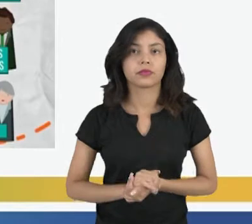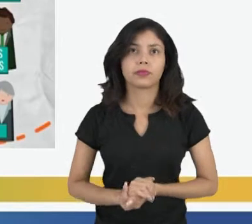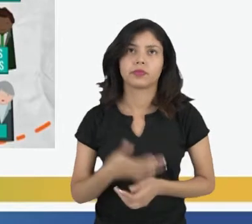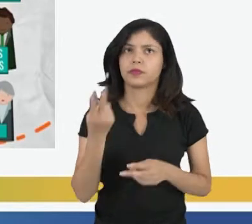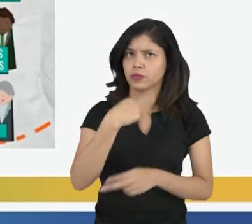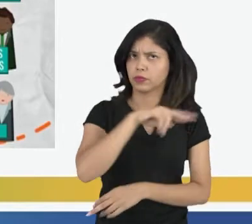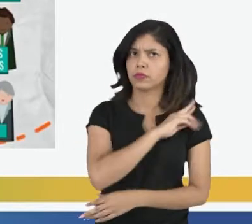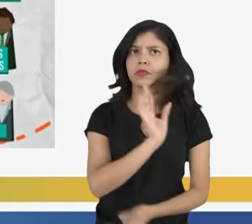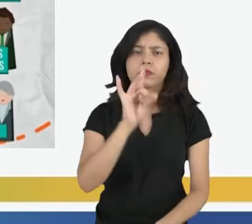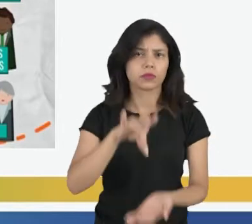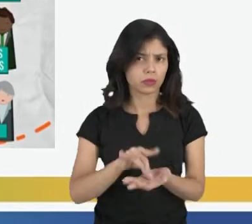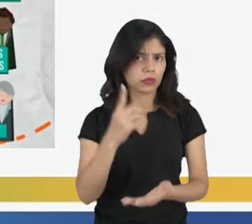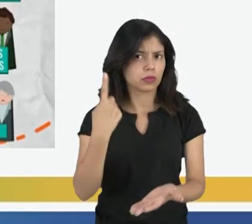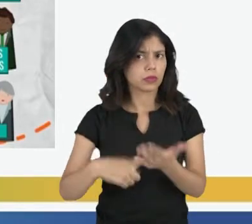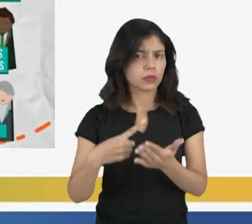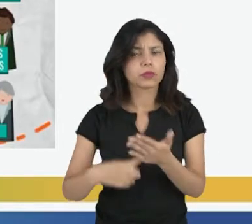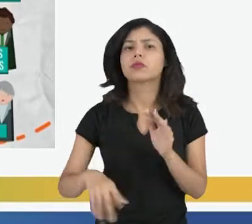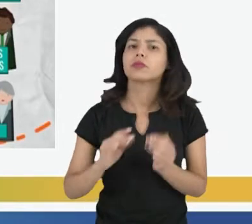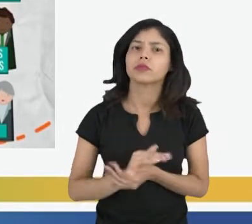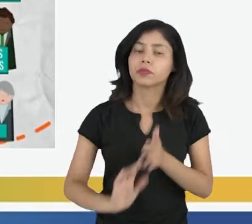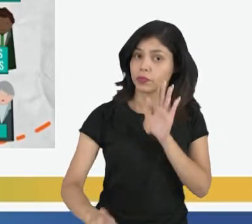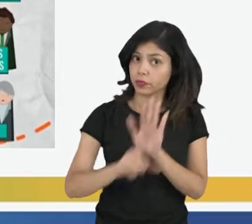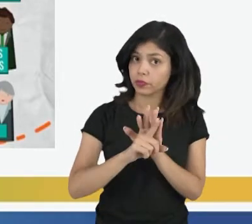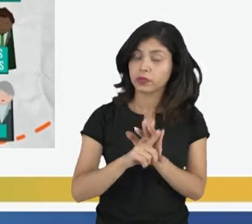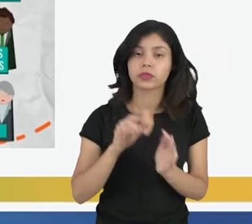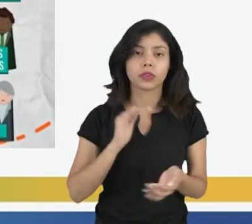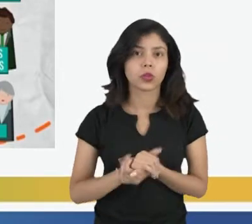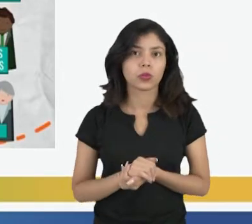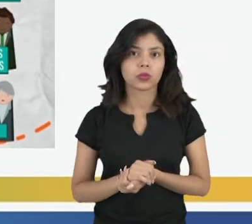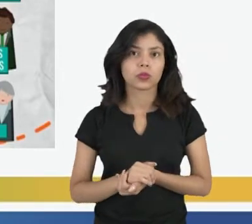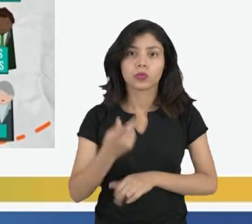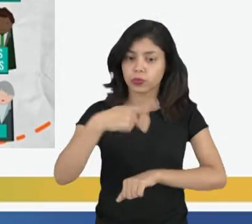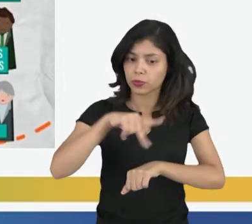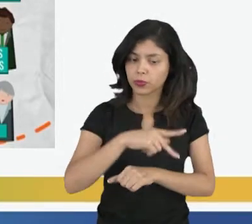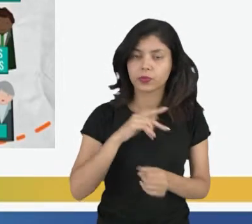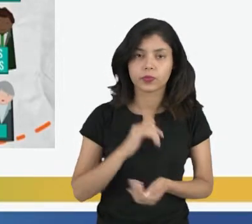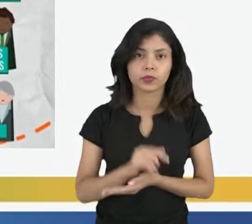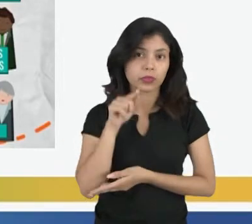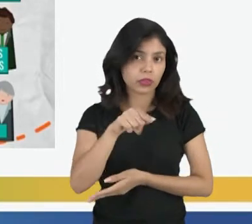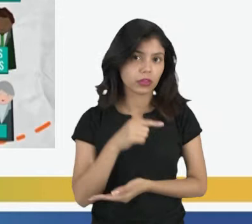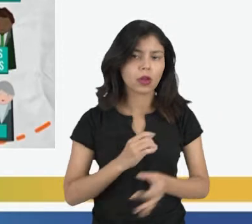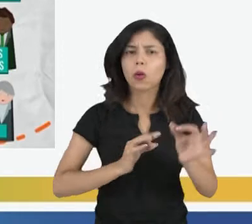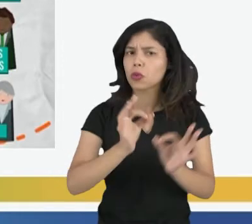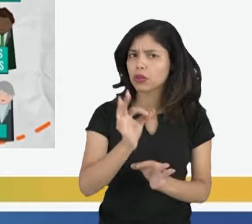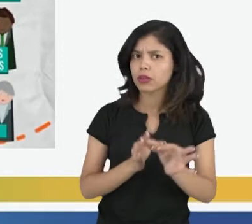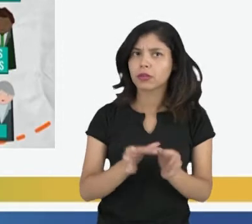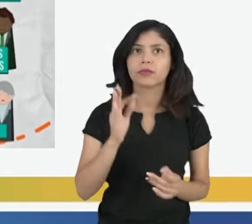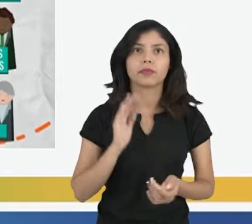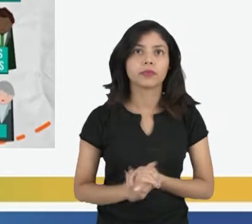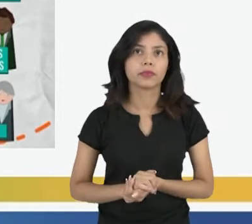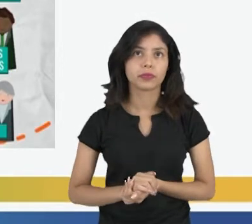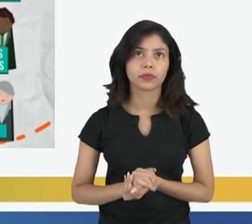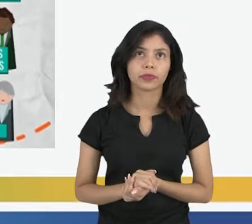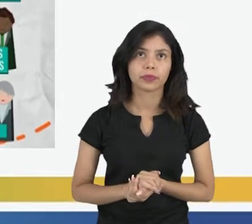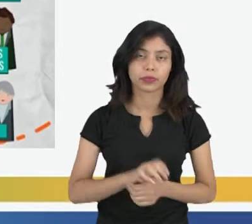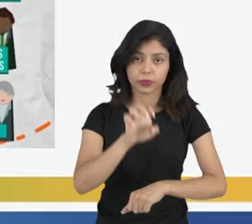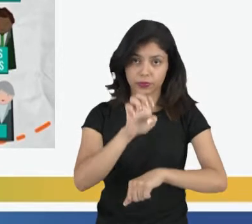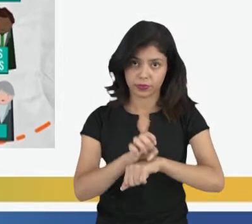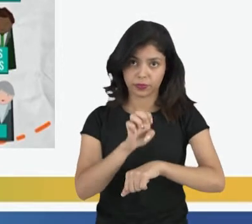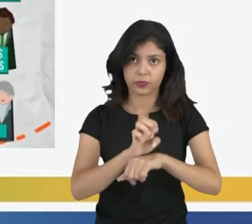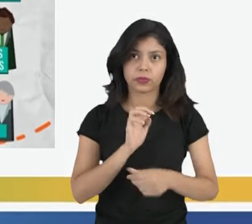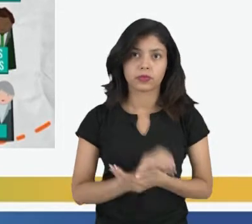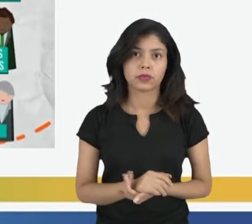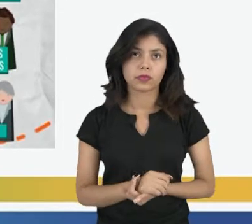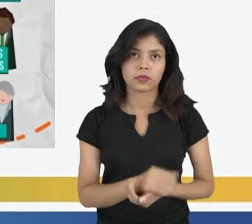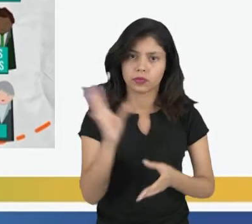é realmente estão de acordo com a legislação do país Então essa é a organização do estado